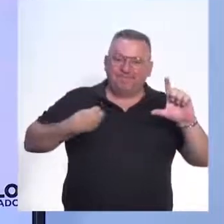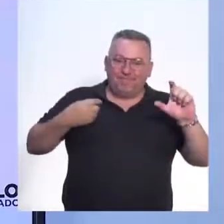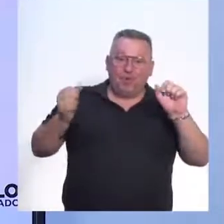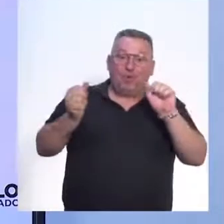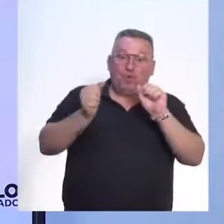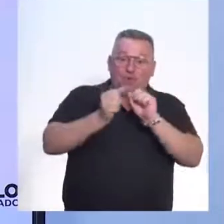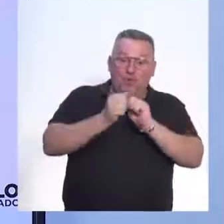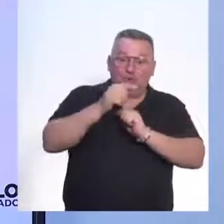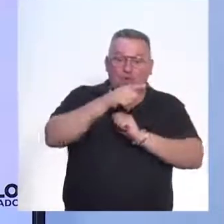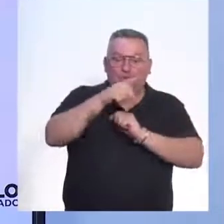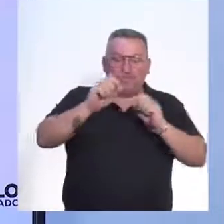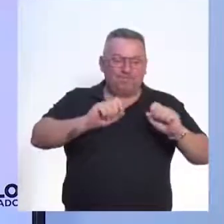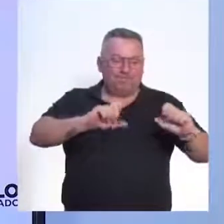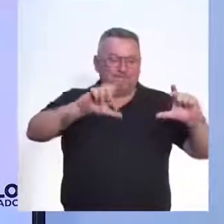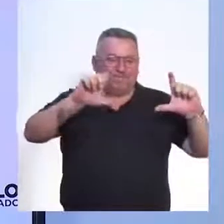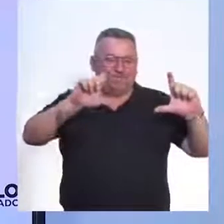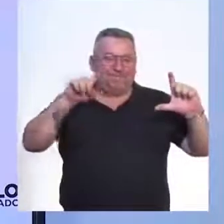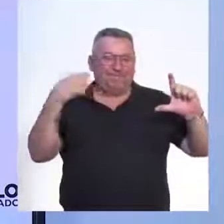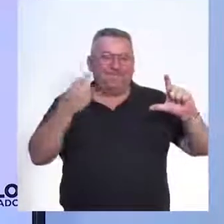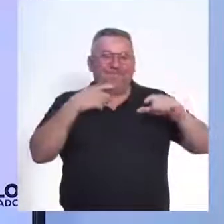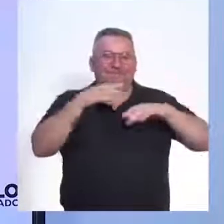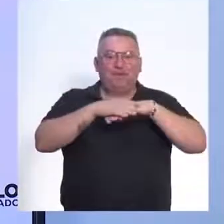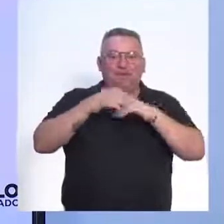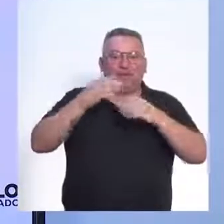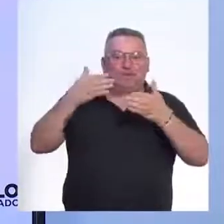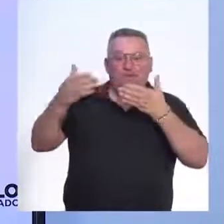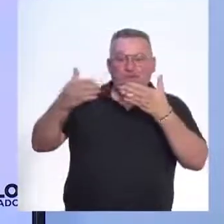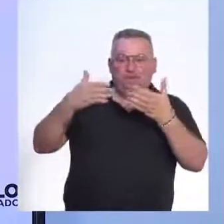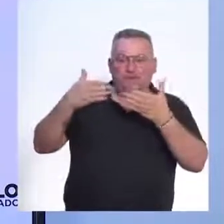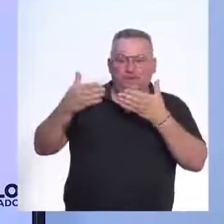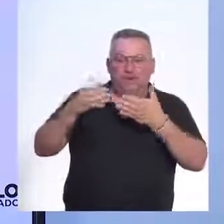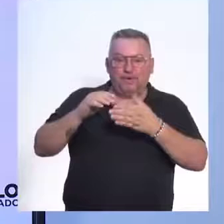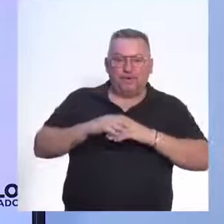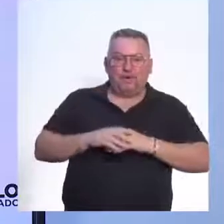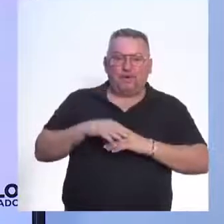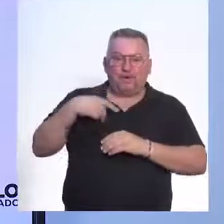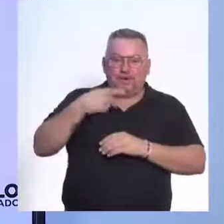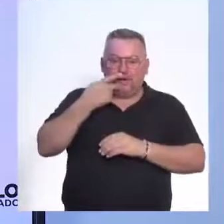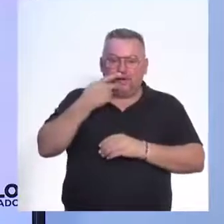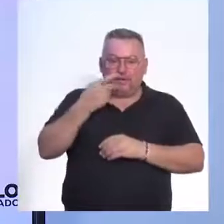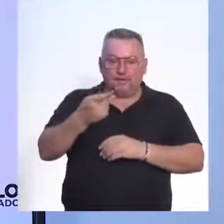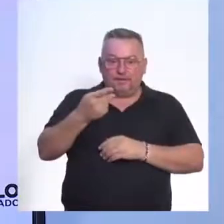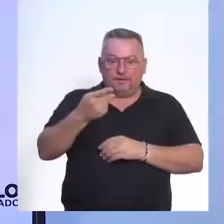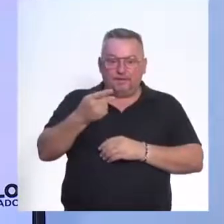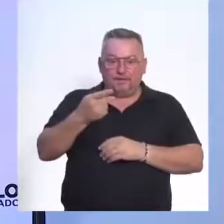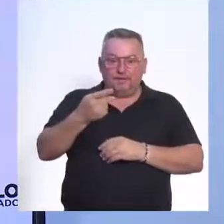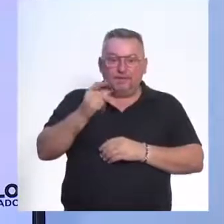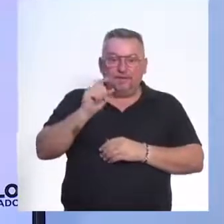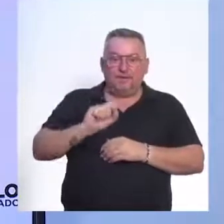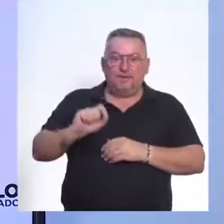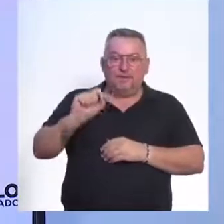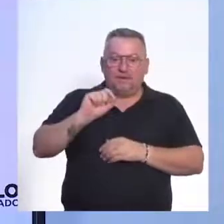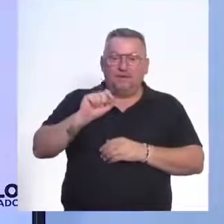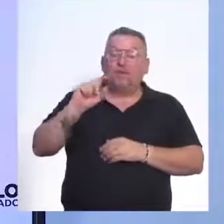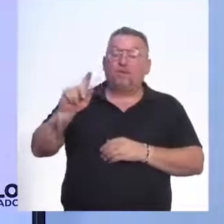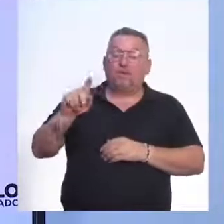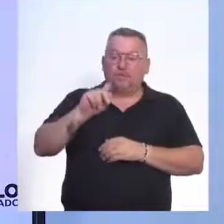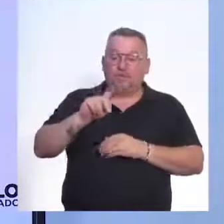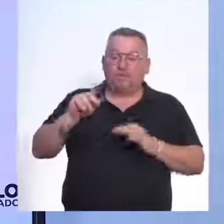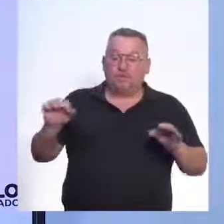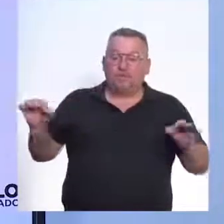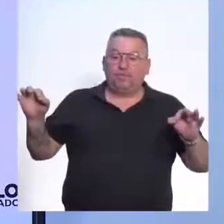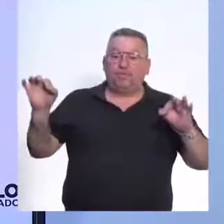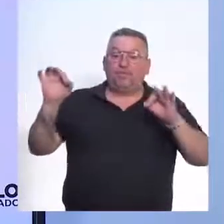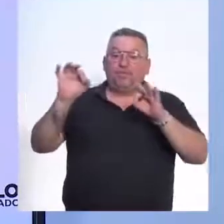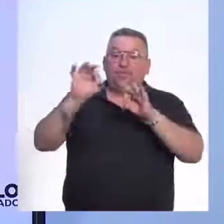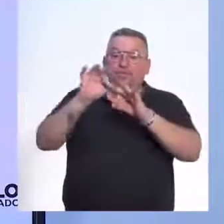Vocês ficarão na tela e aqui nós não vamos interagir. Você vai falar na tela. E aí, quando o professor ou a professora